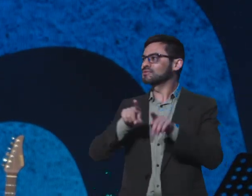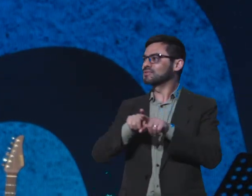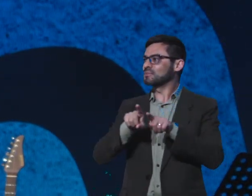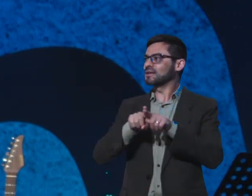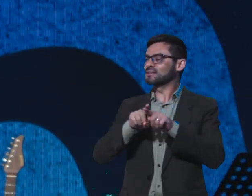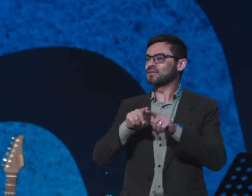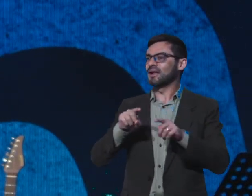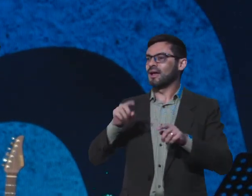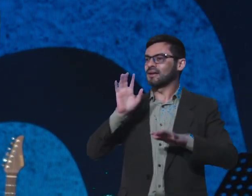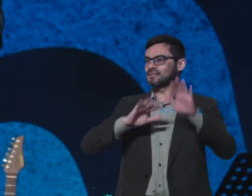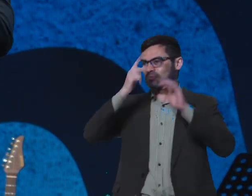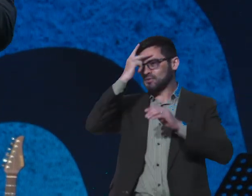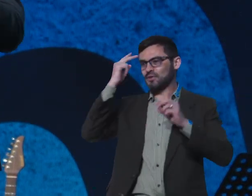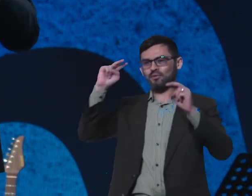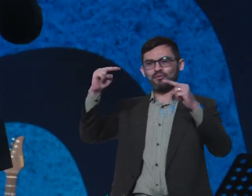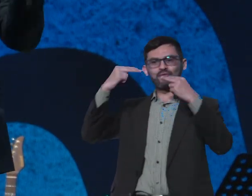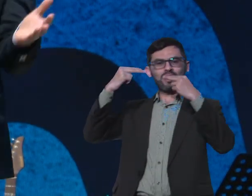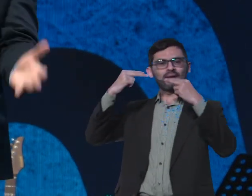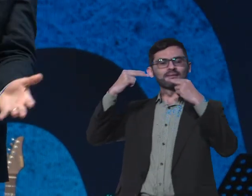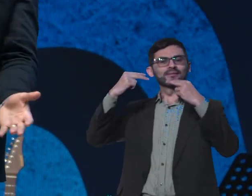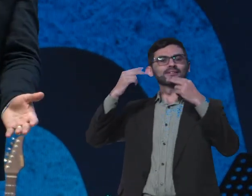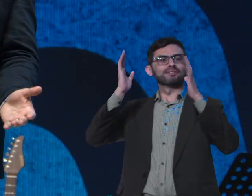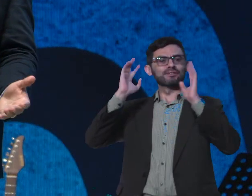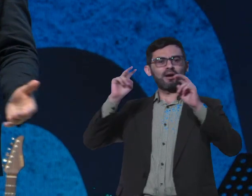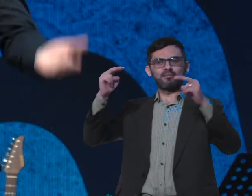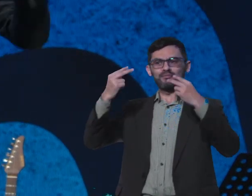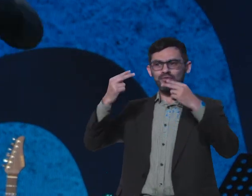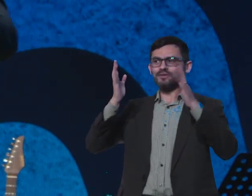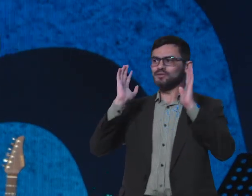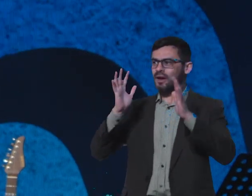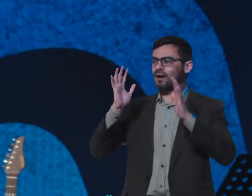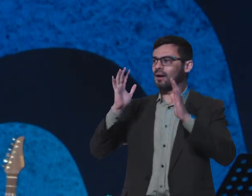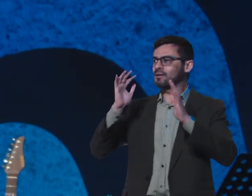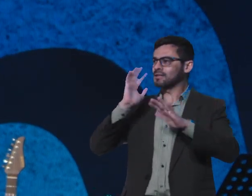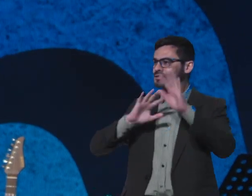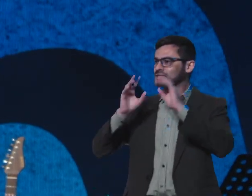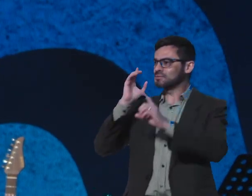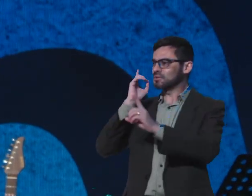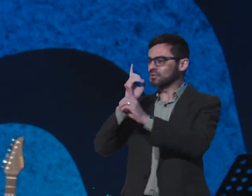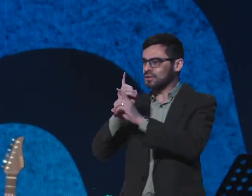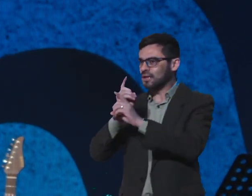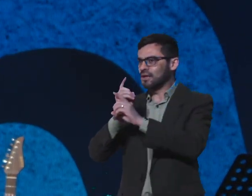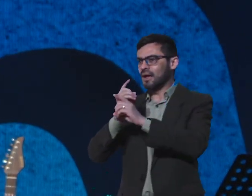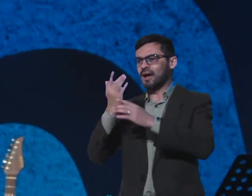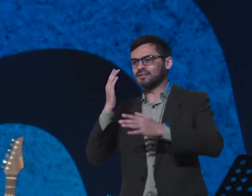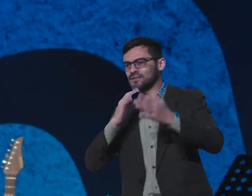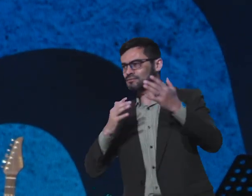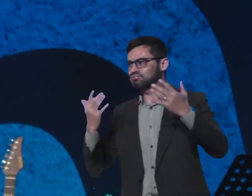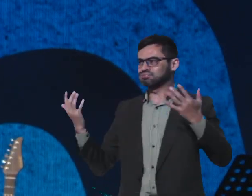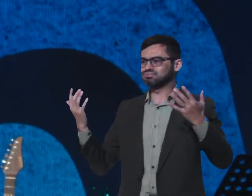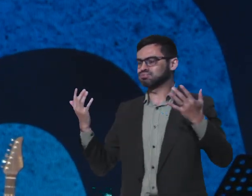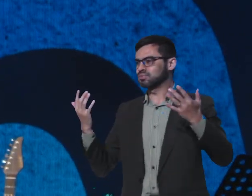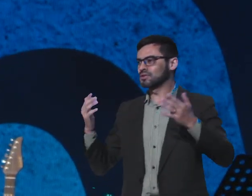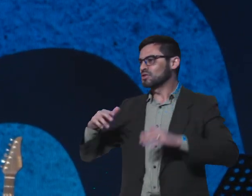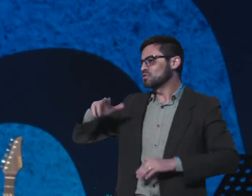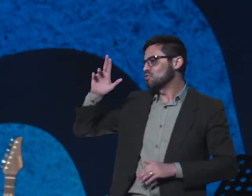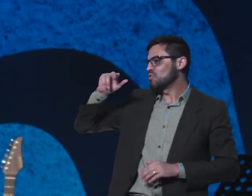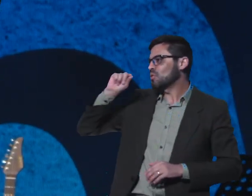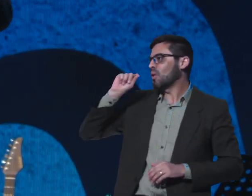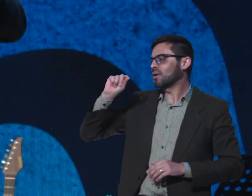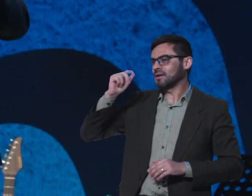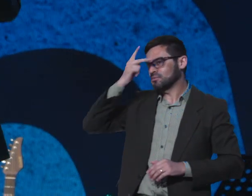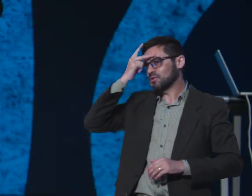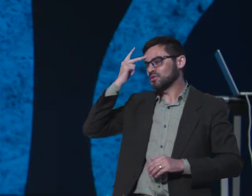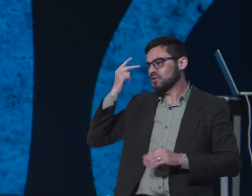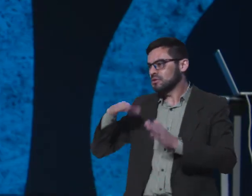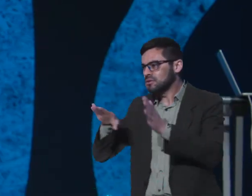de gente que nunca me viu na vida, porque tem gente que já me viu. E quando me vê, me confunde com algumas pessoas. Nunca as